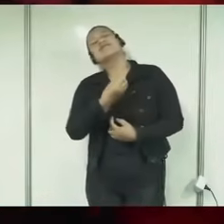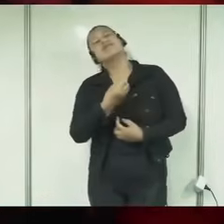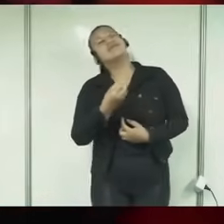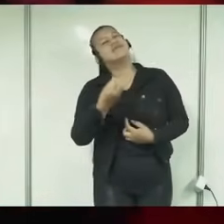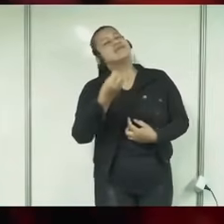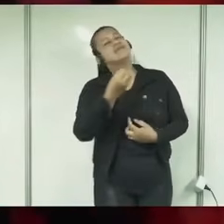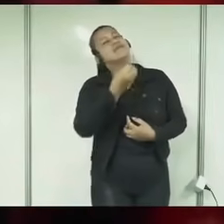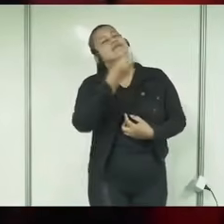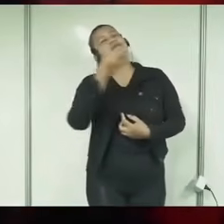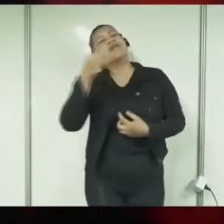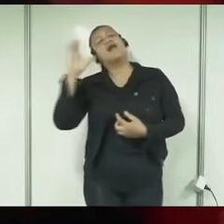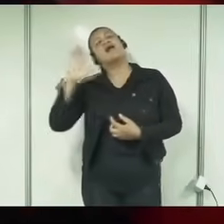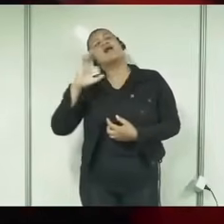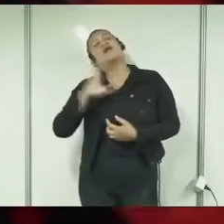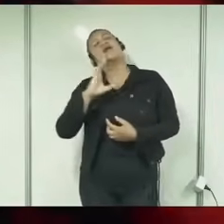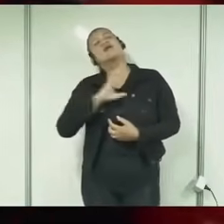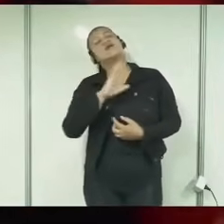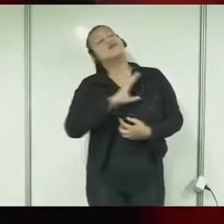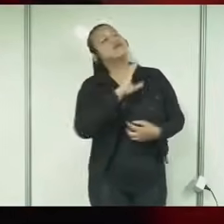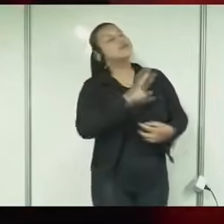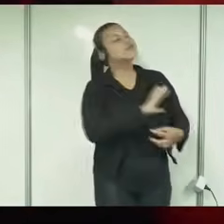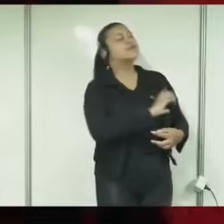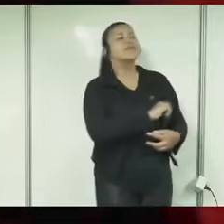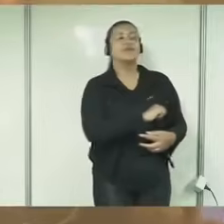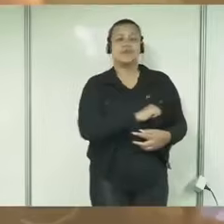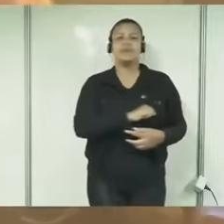com o teu amor.